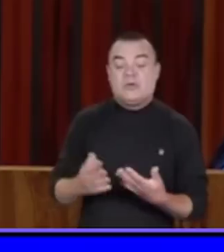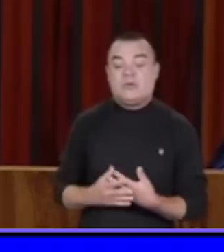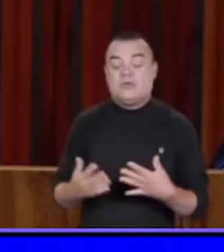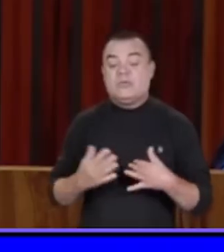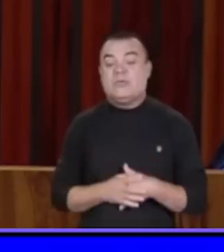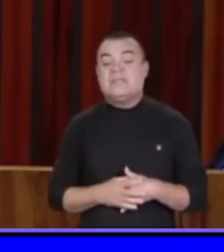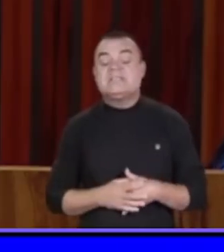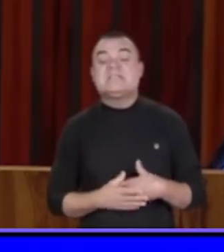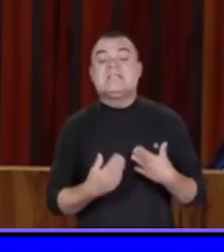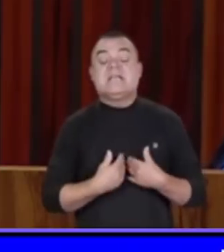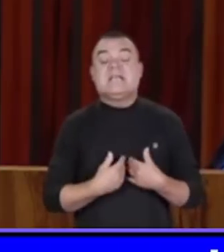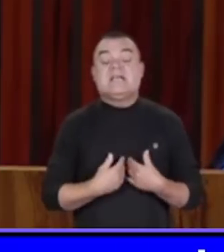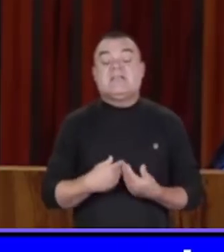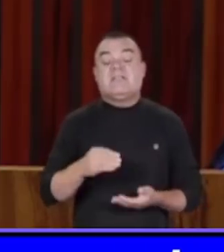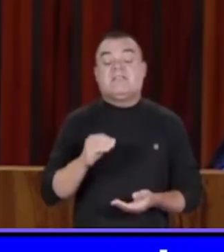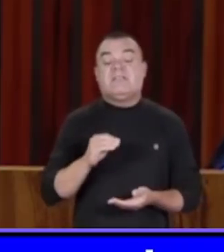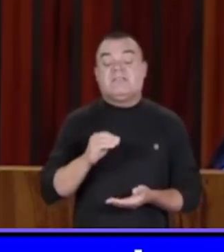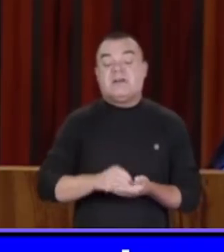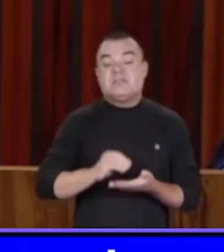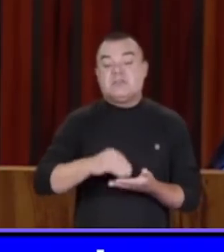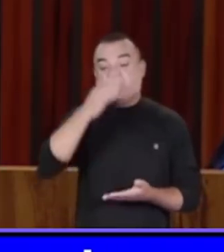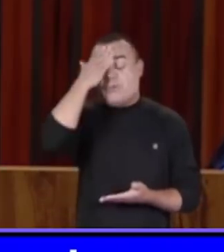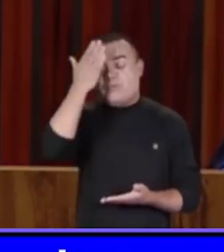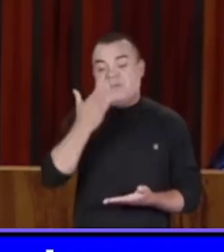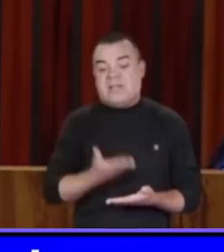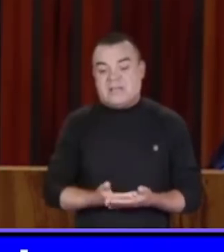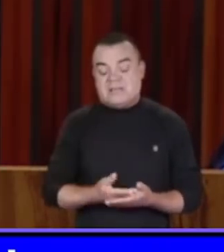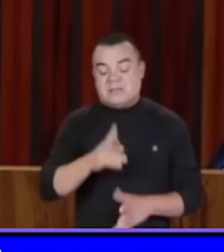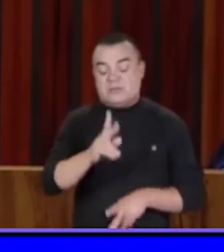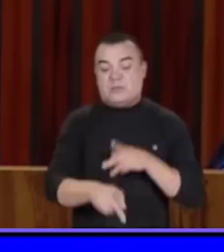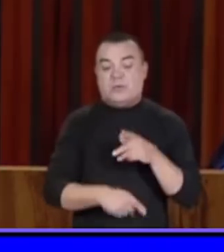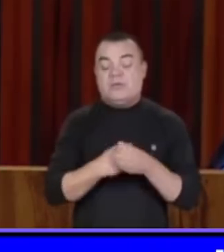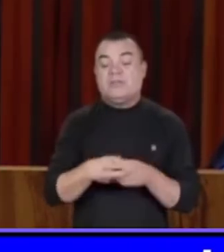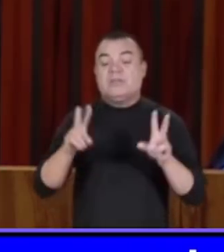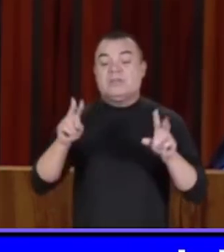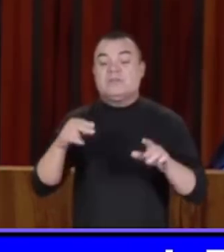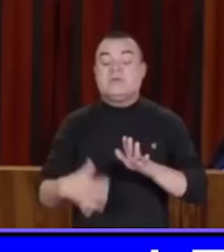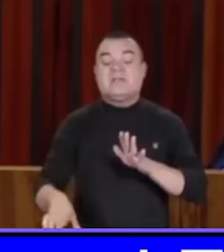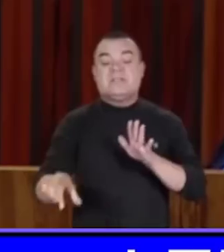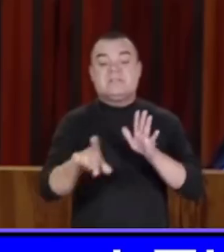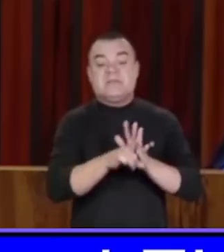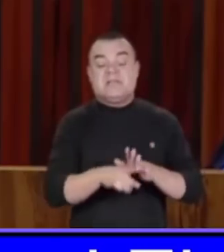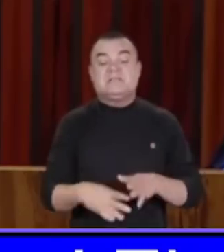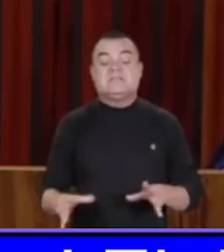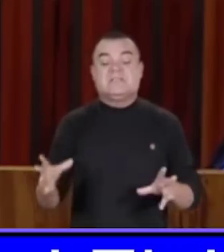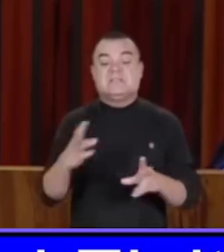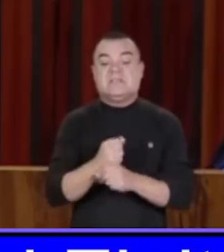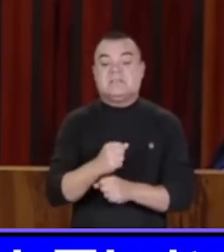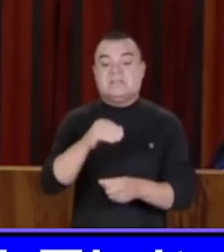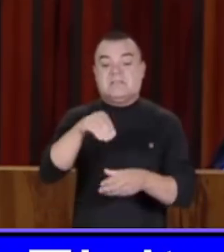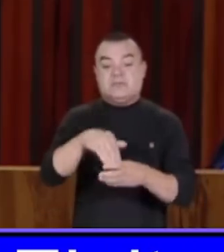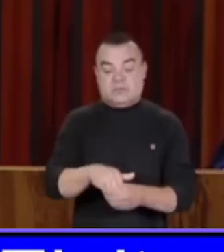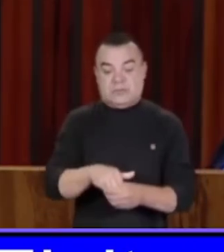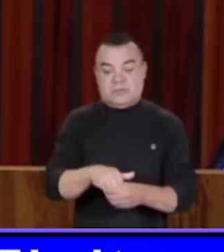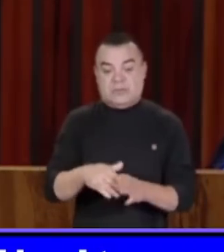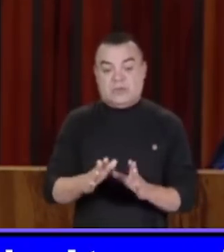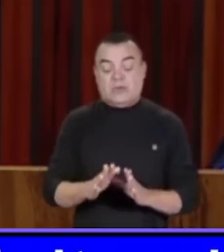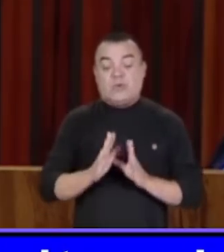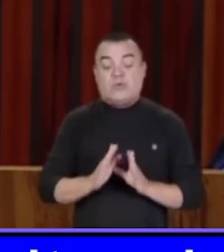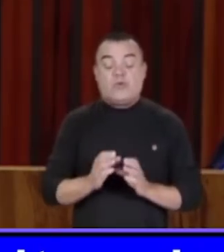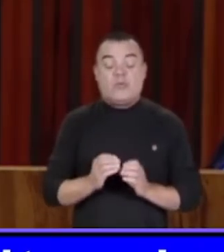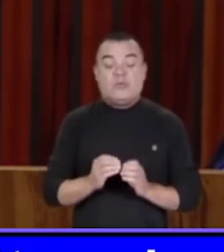descomedida desconfiança de parcela da população sobre a legitimidade dos resultados das urnas, como jamais se